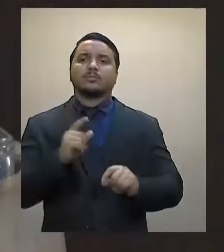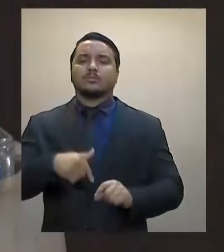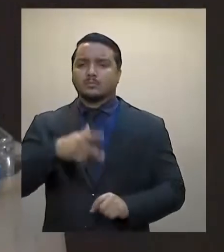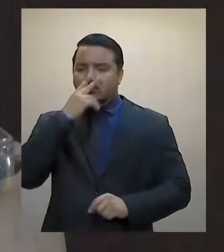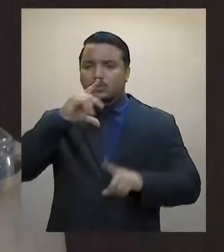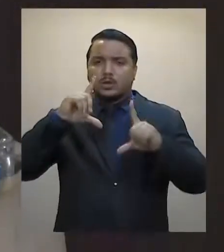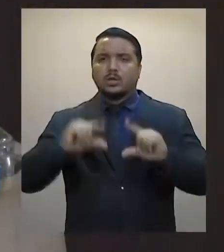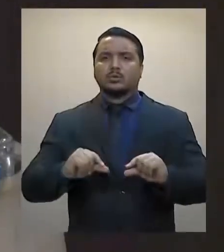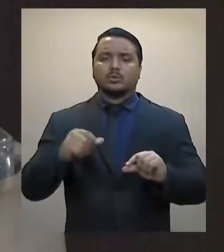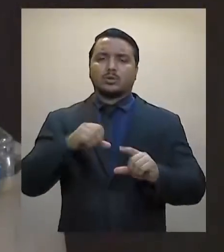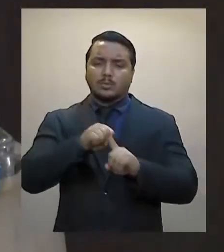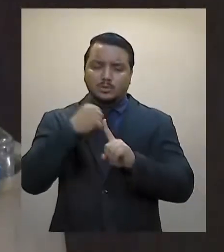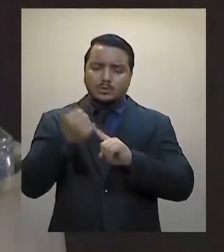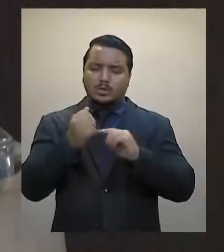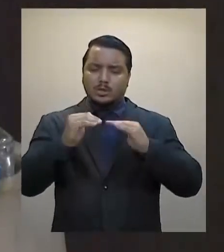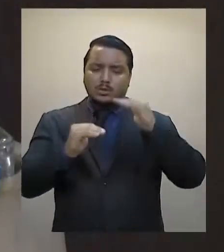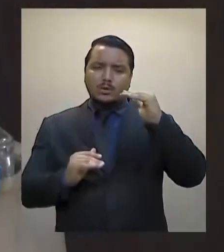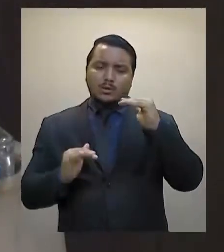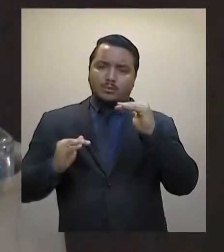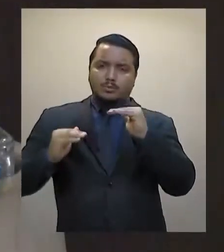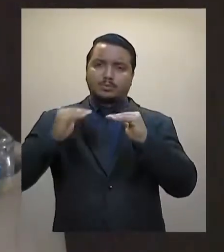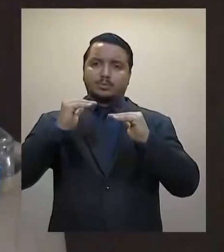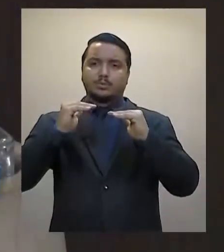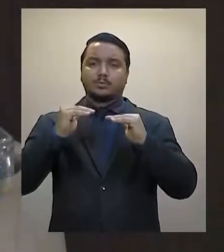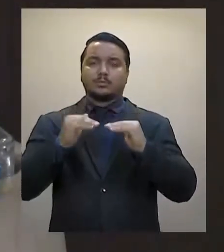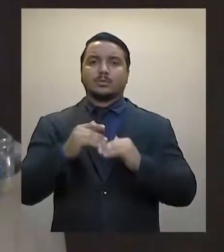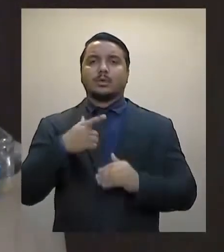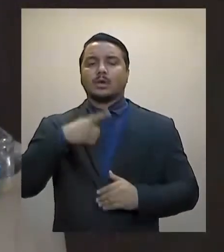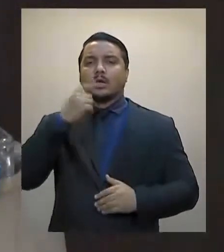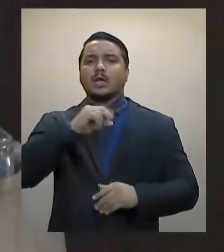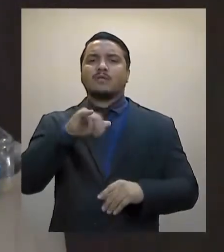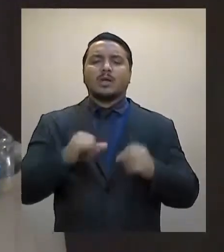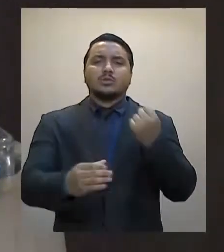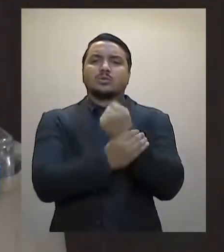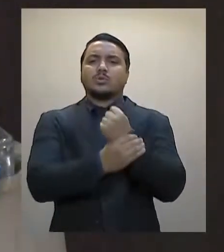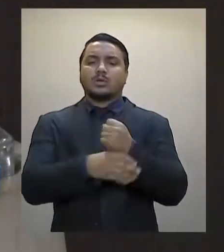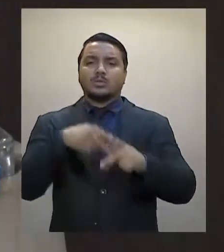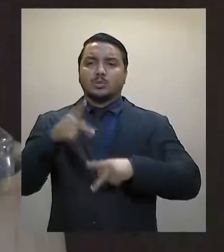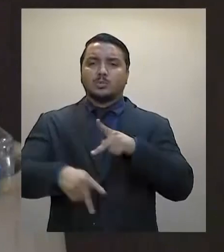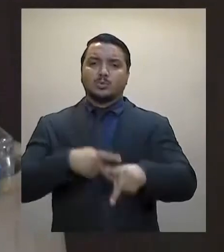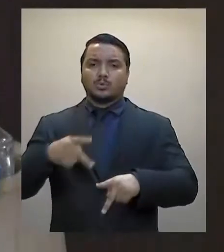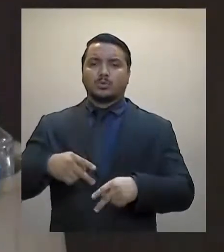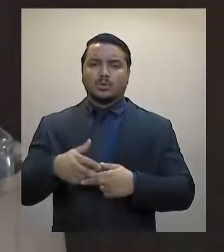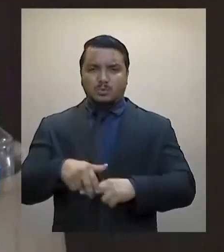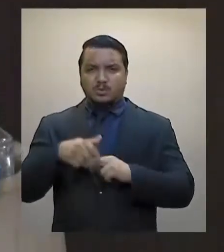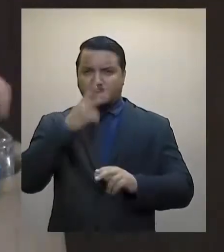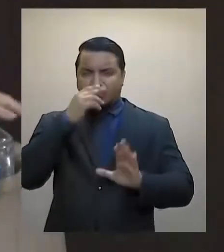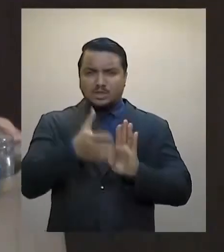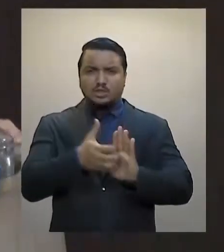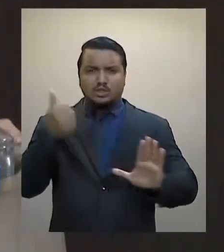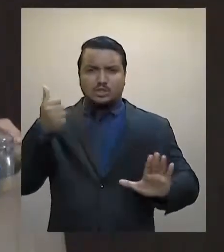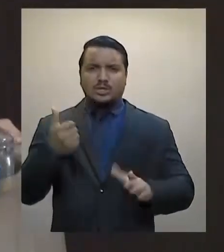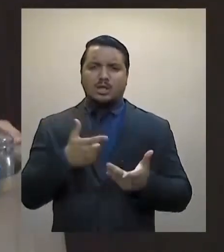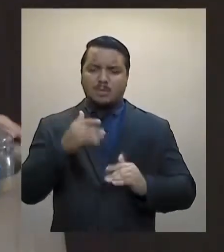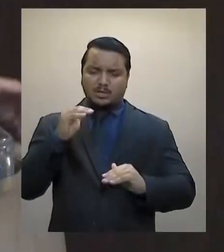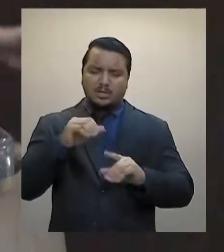da desigualdade. Quem é que vai fazer segurança pública? Portanto, retirar a